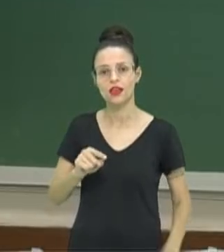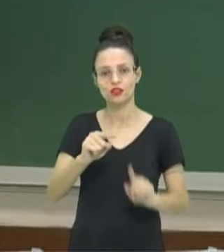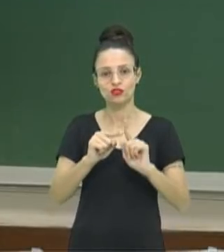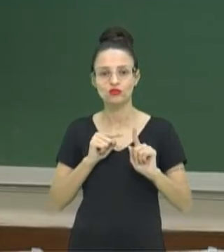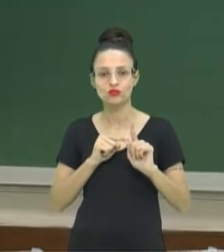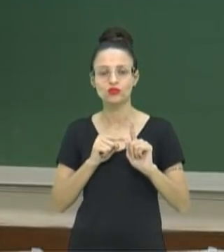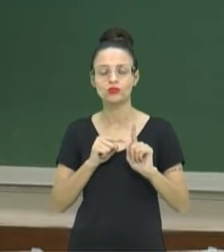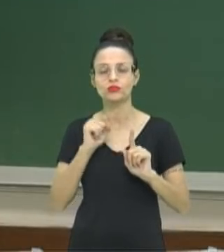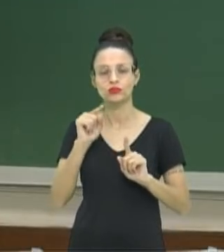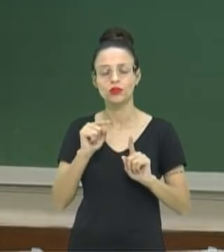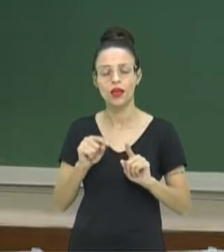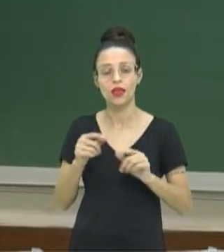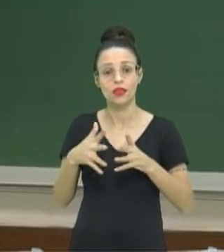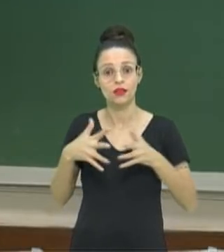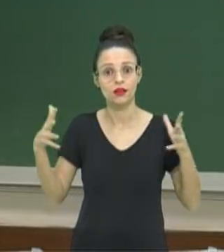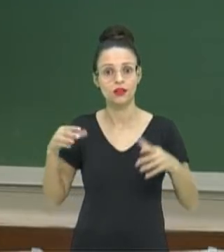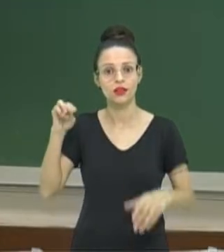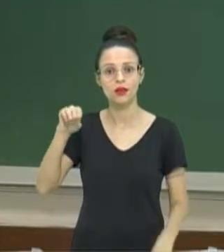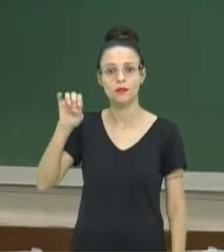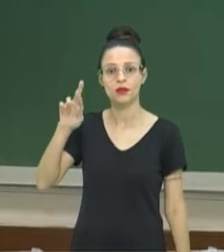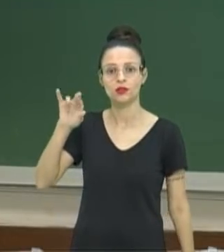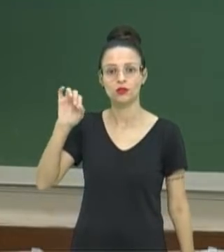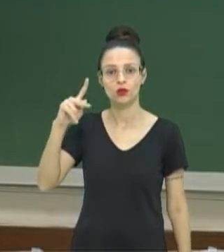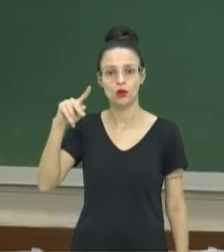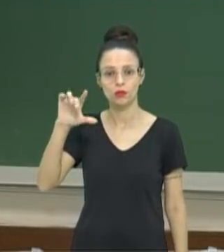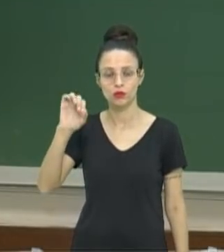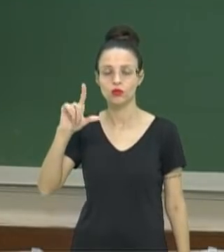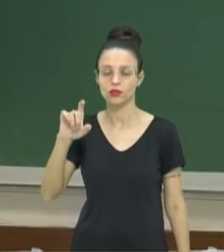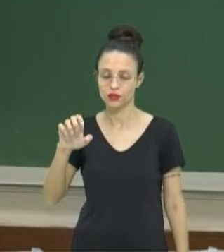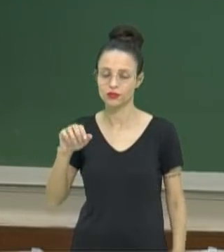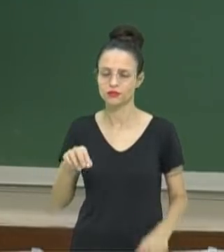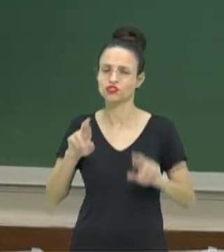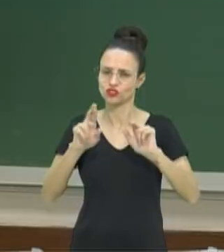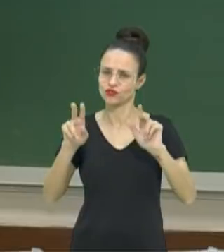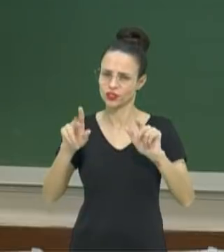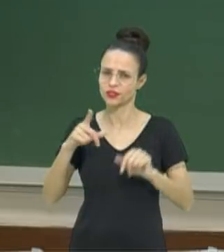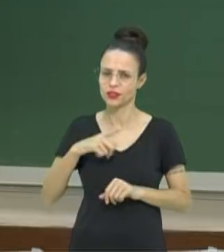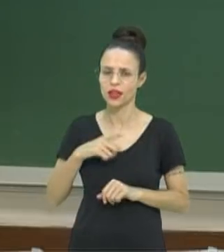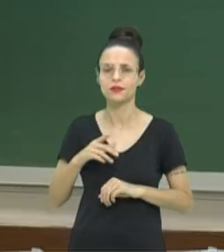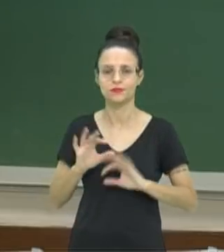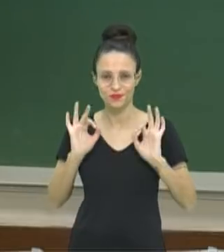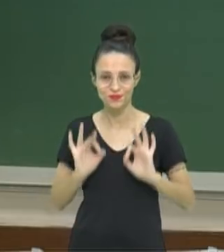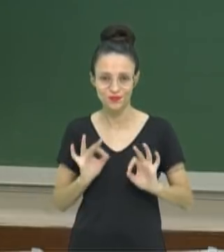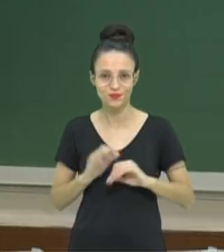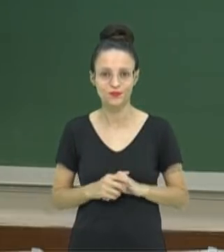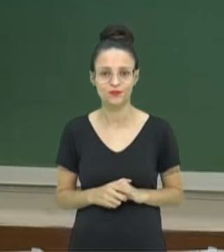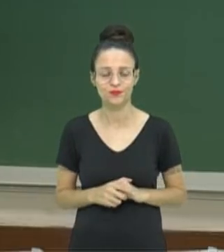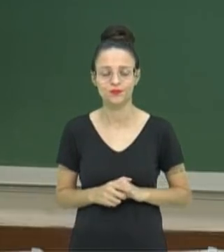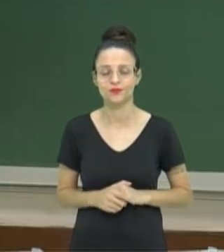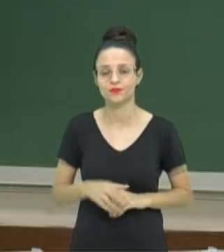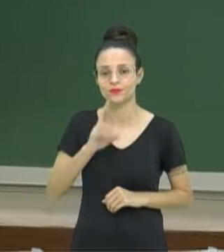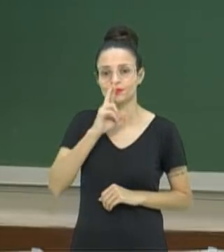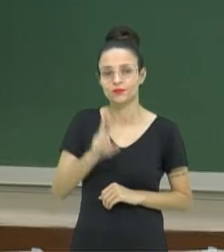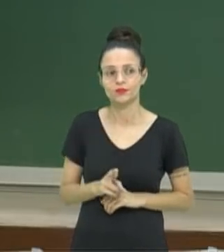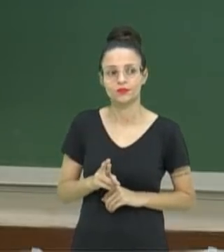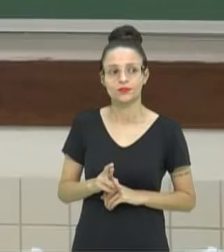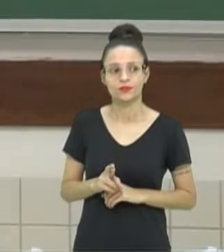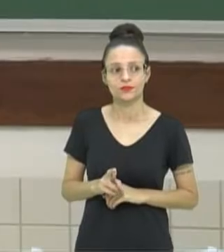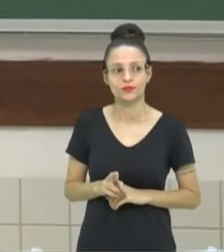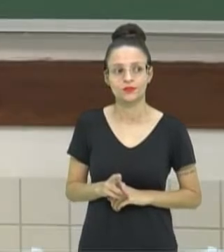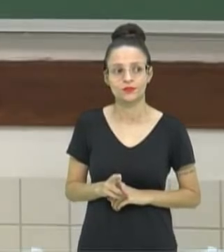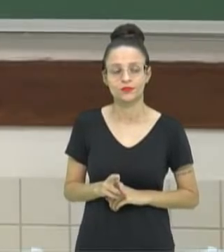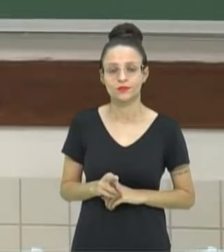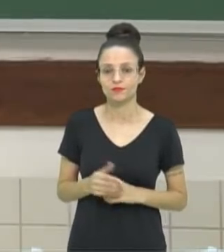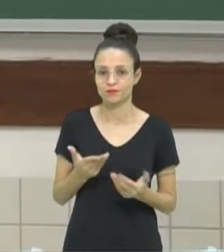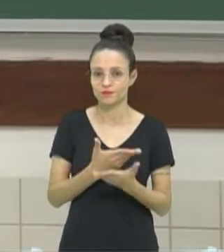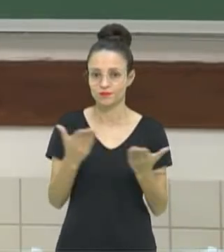ali de grandes metrópoles, apesar de ter algumas pequenas diferenças entre as duas, certo? Então, a resposta ali